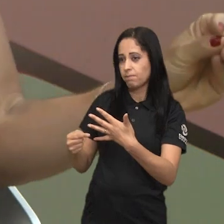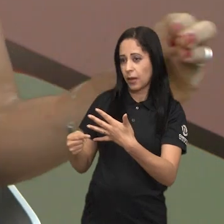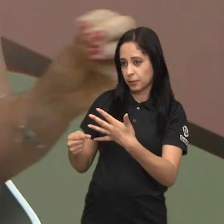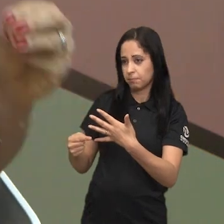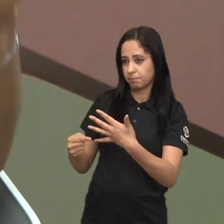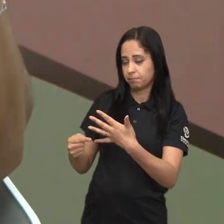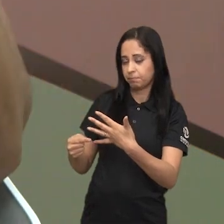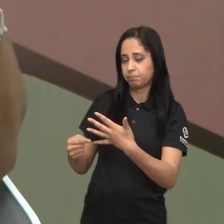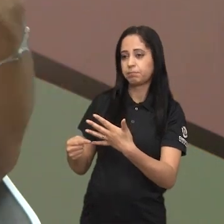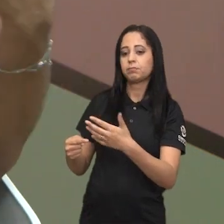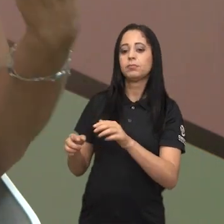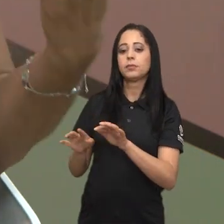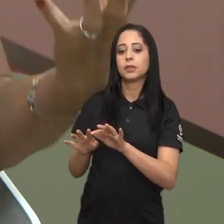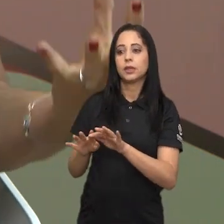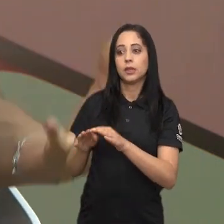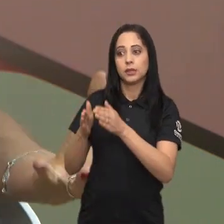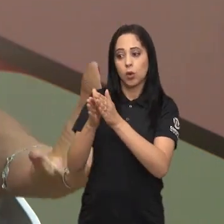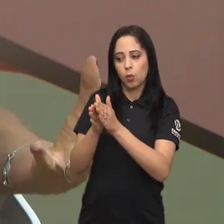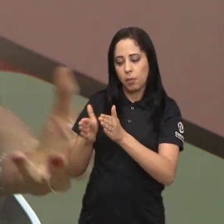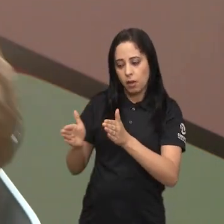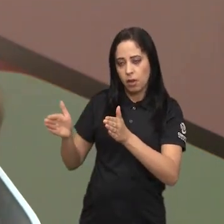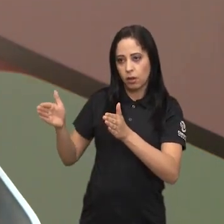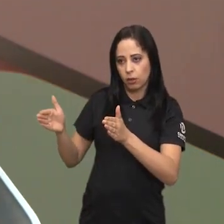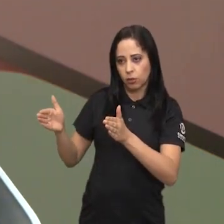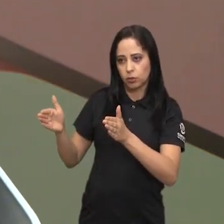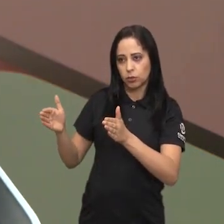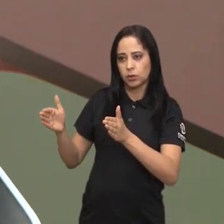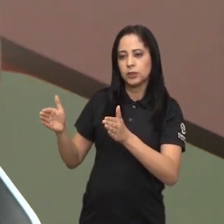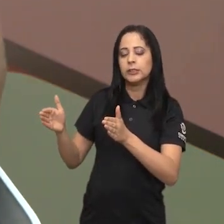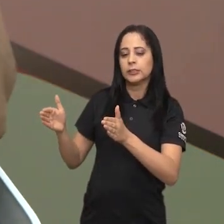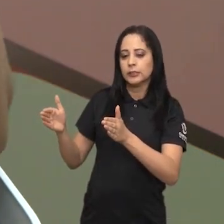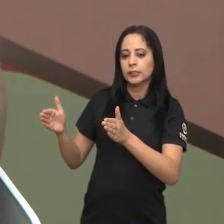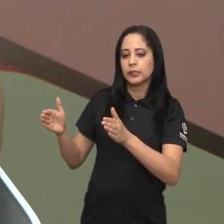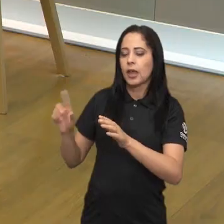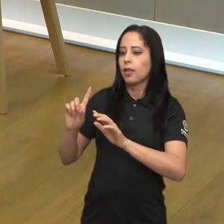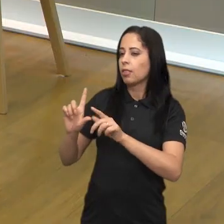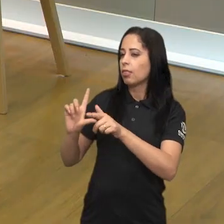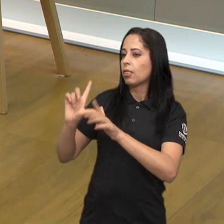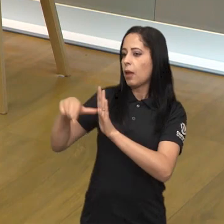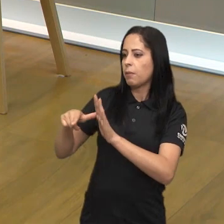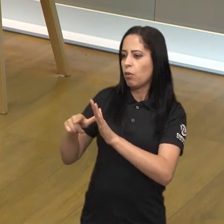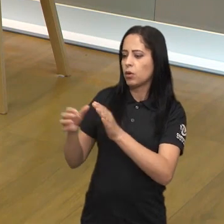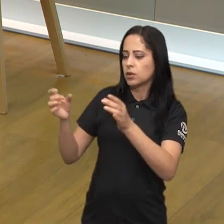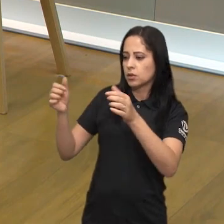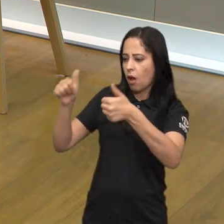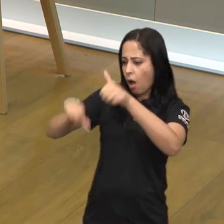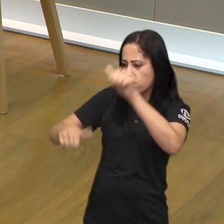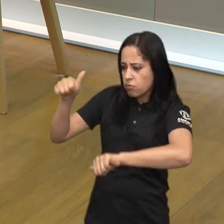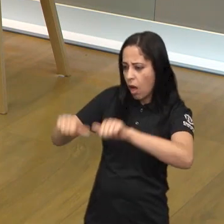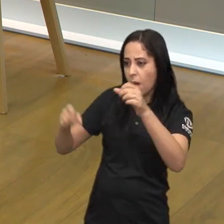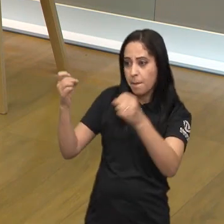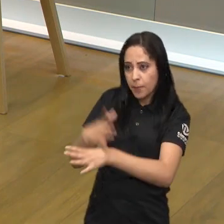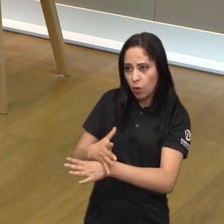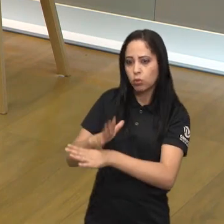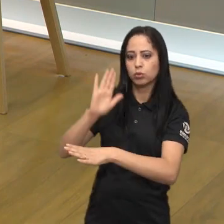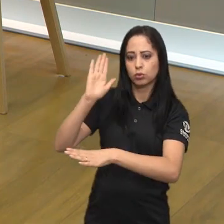transição menopausal, que a gente chama de climatério. Depois de analisar os sintomas, examinar clinicamente,